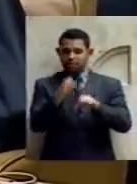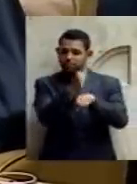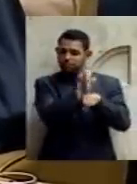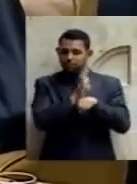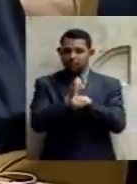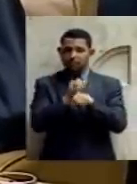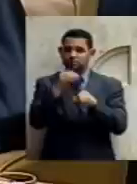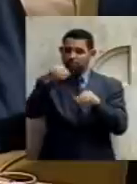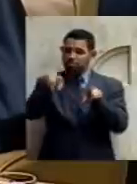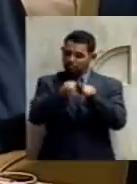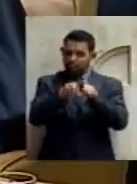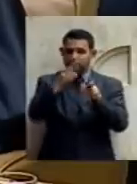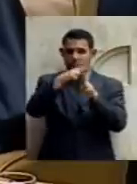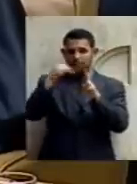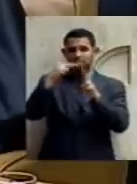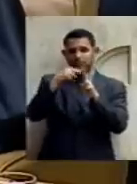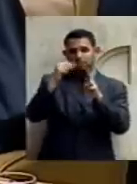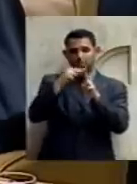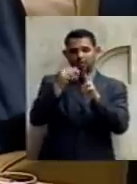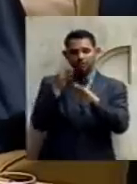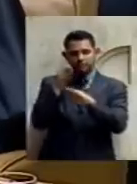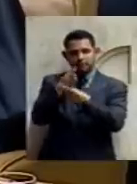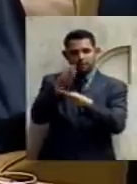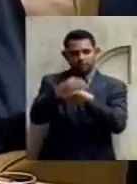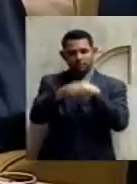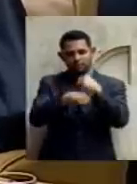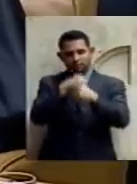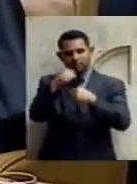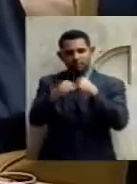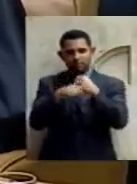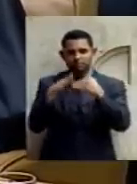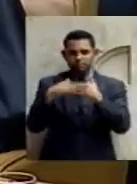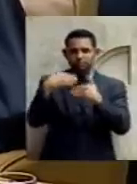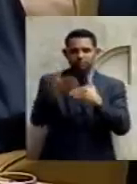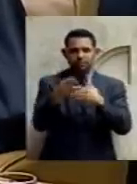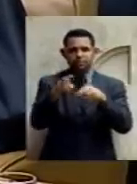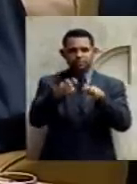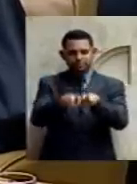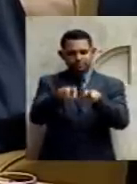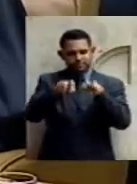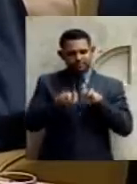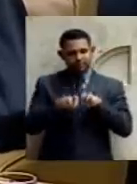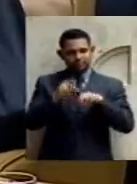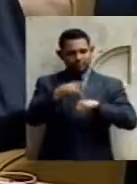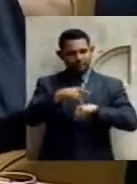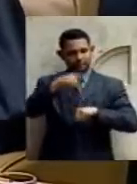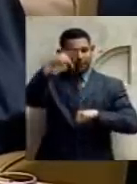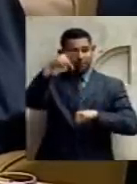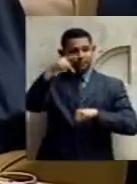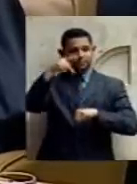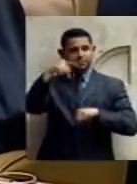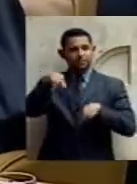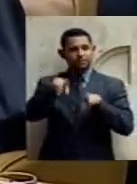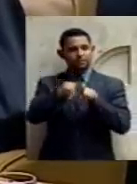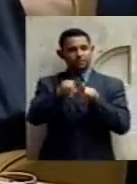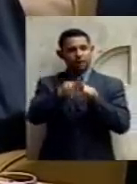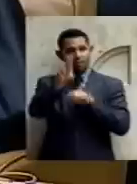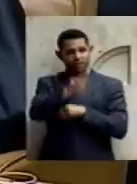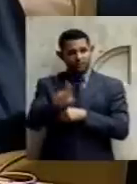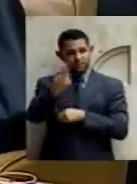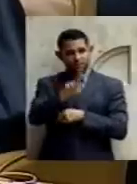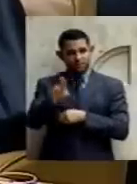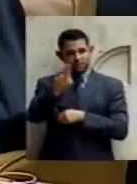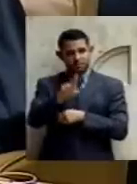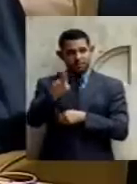mesma universidade, frequentando anos mais tarde os bancos da pós-graduação da tradicional Universidade